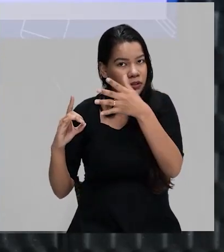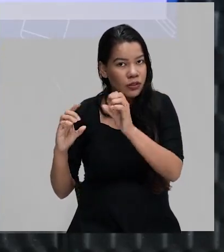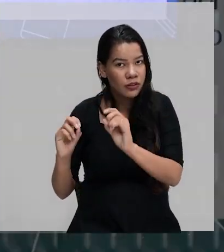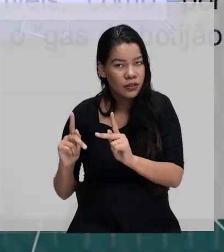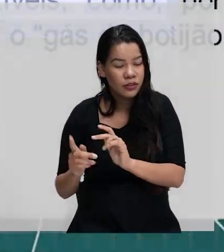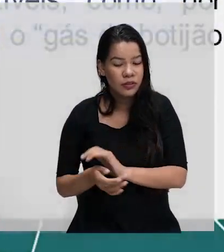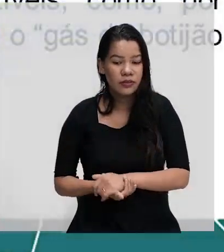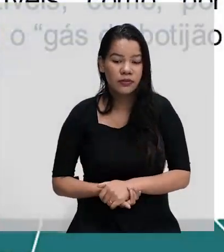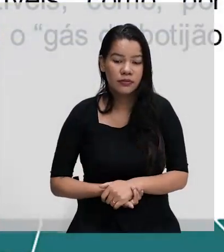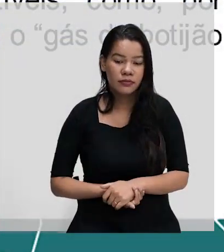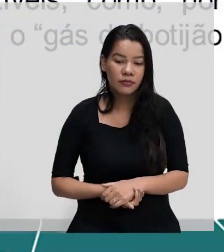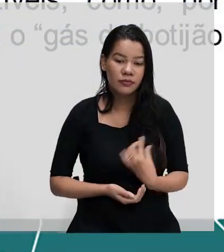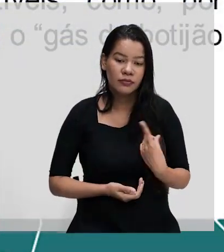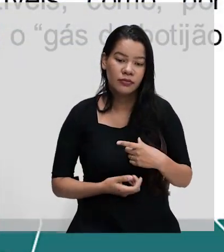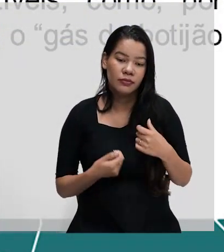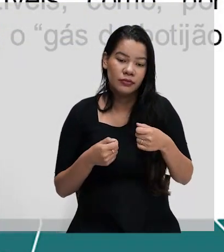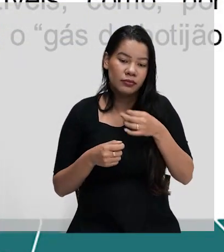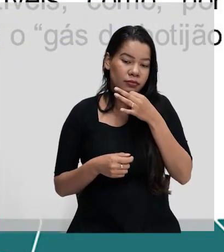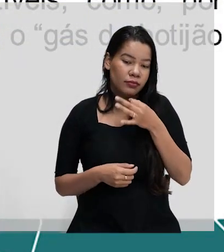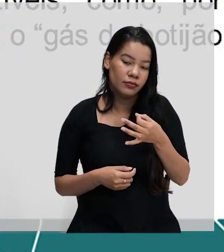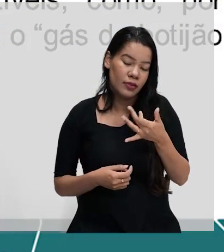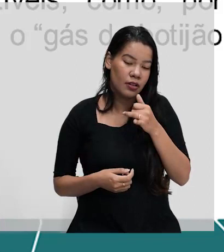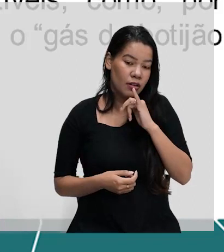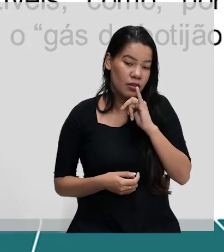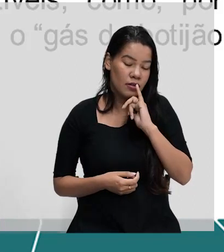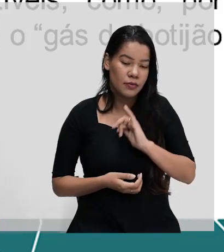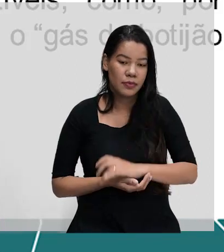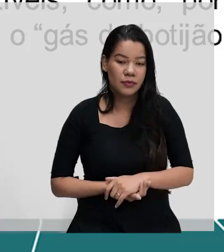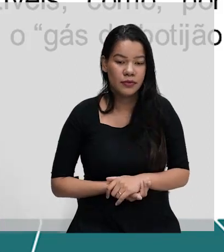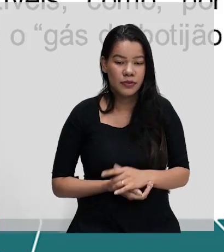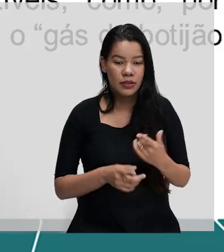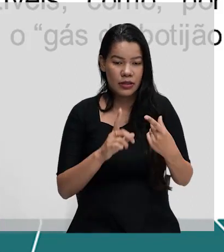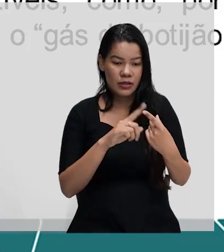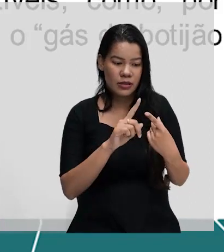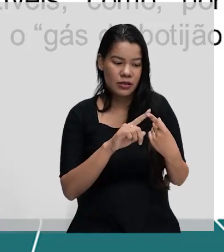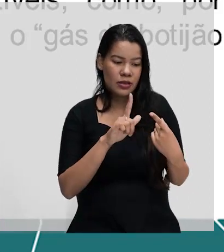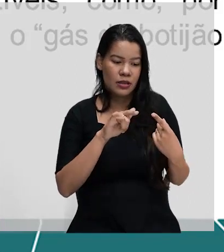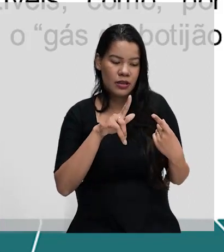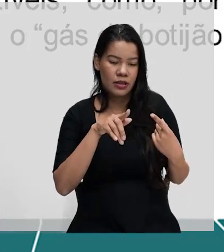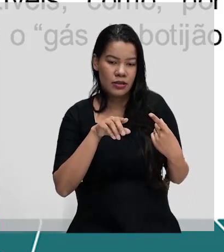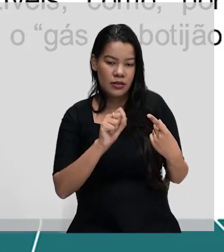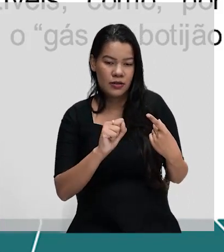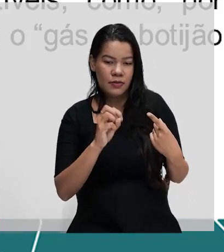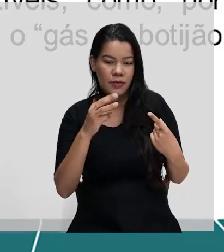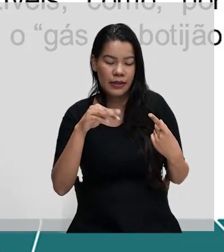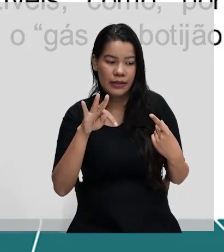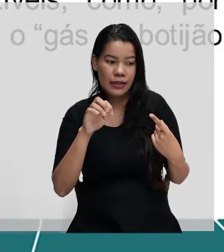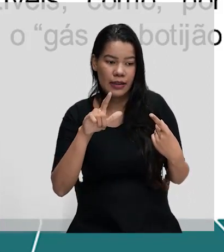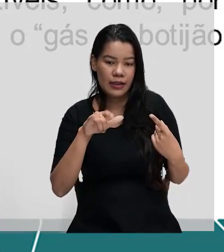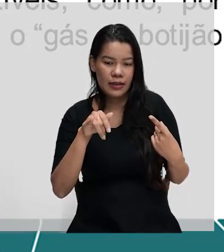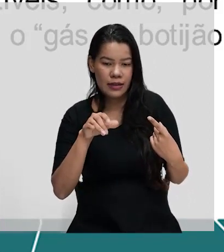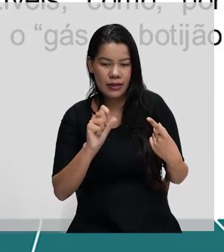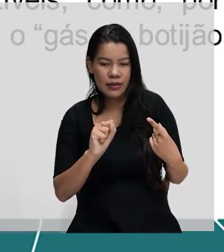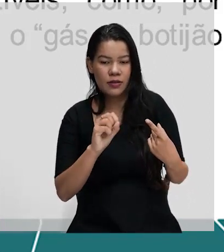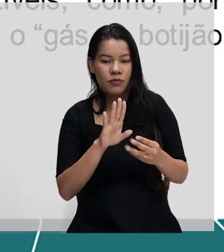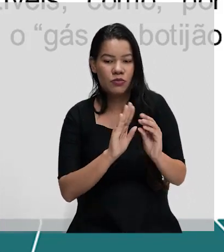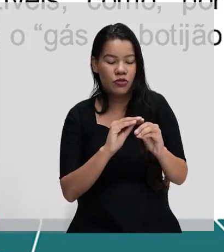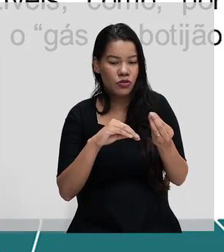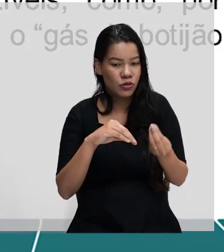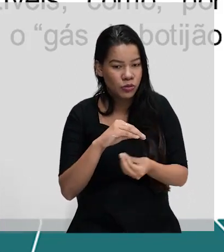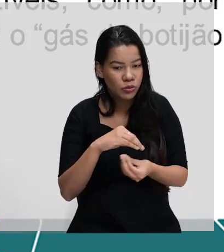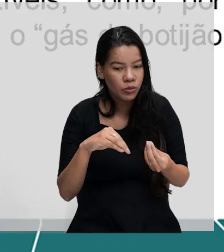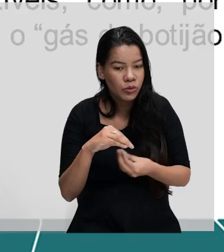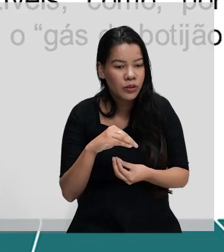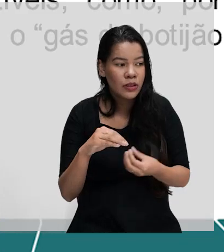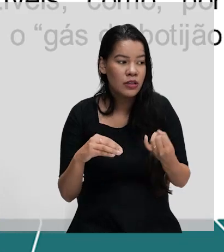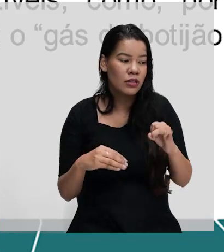certo? Então, nós podemos citar alguns exemplos, ó. As ligas metálicas são misturas de metais. Quando